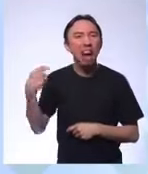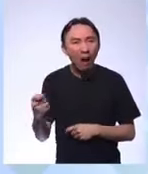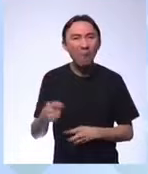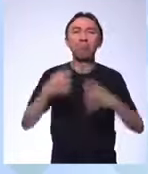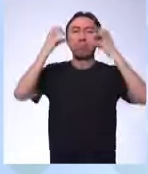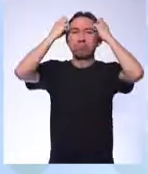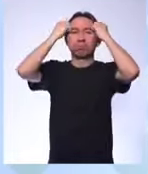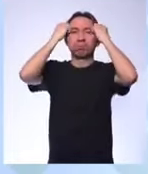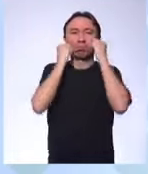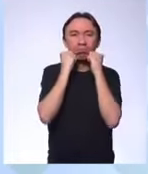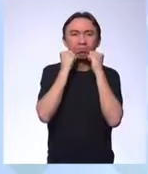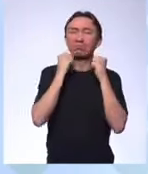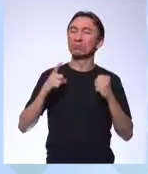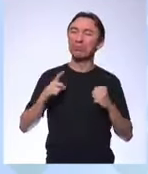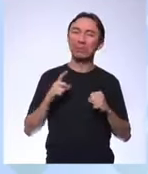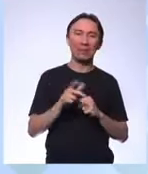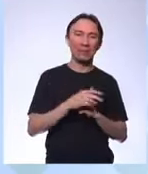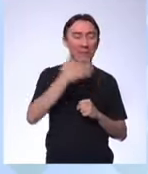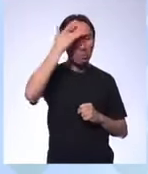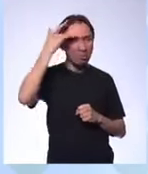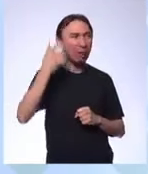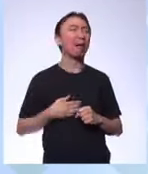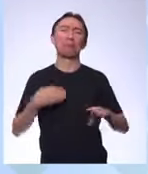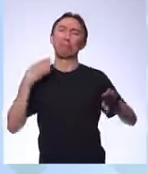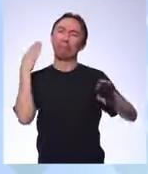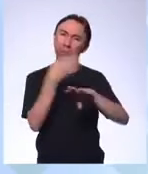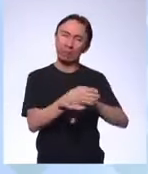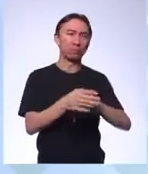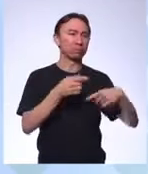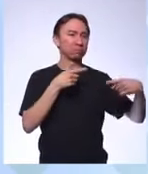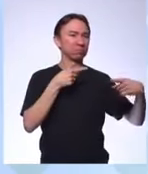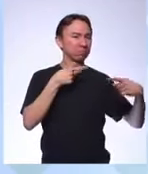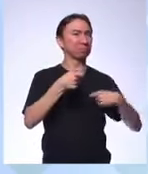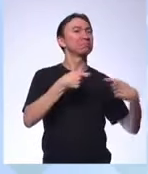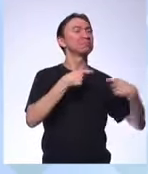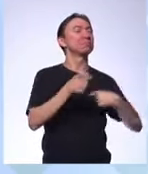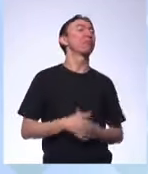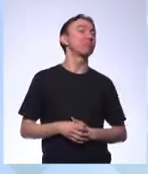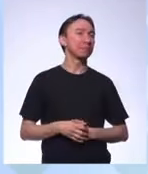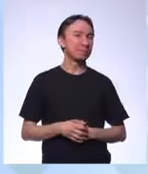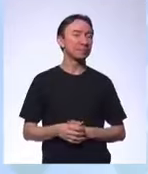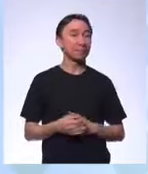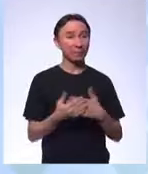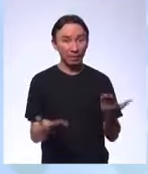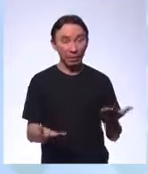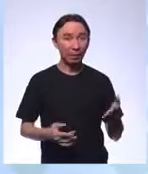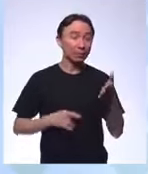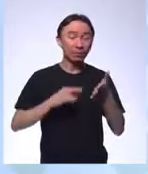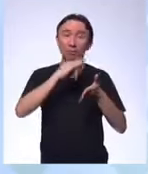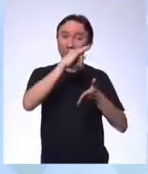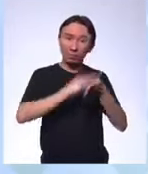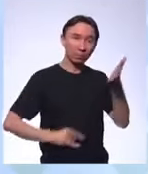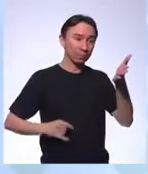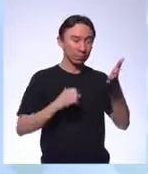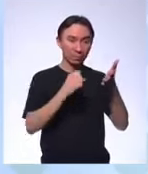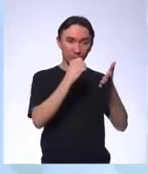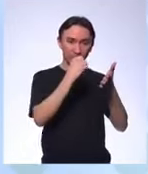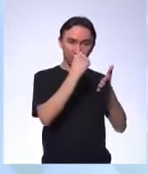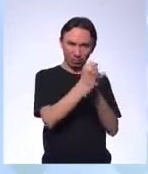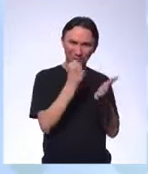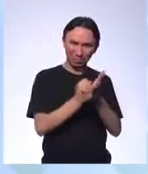que participavam das guerrilhas. Para a gente ter aí a apreciação de um documento histórico sobre